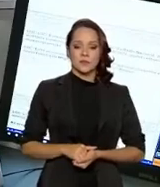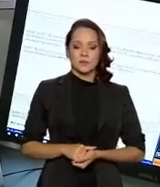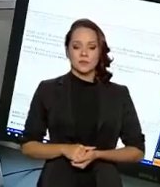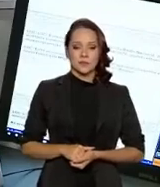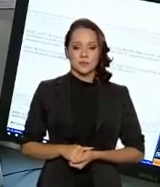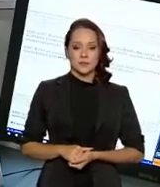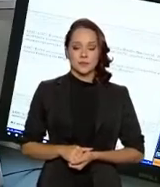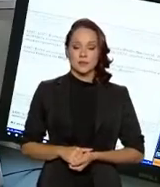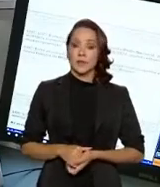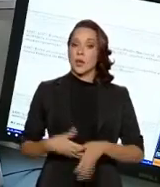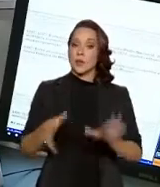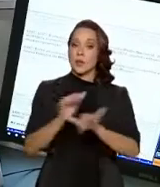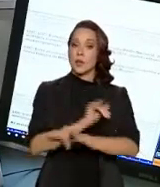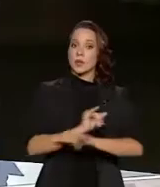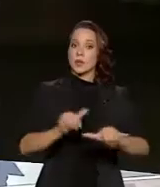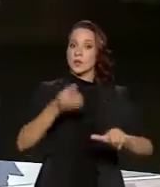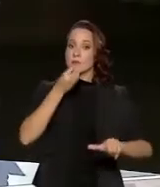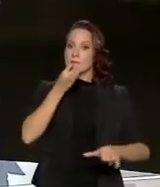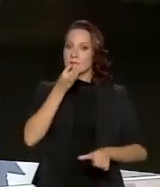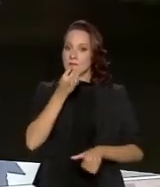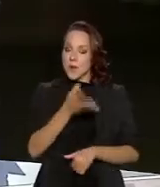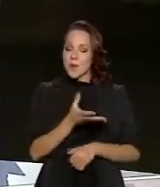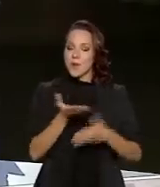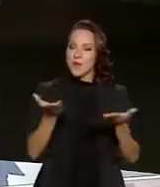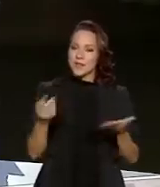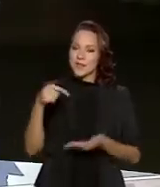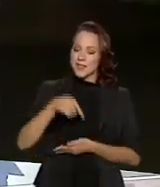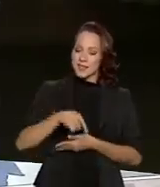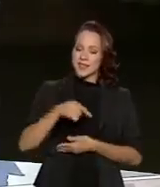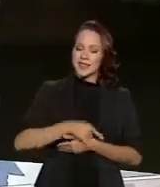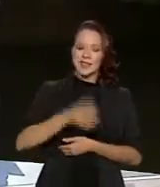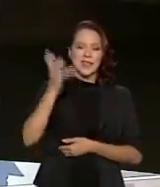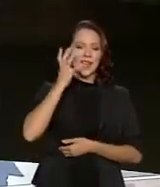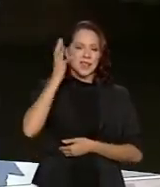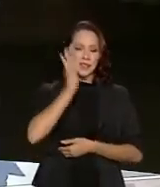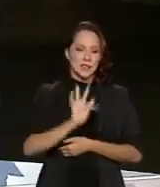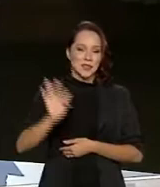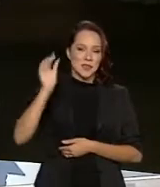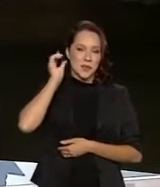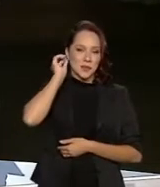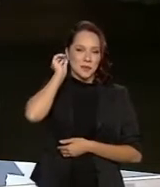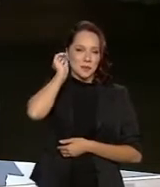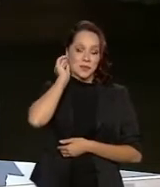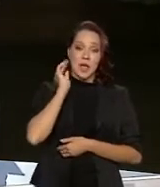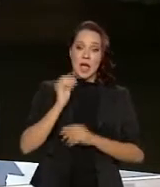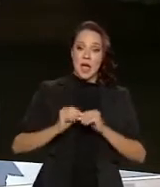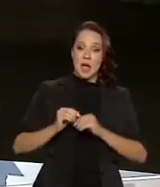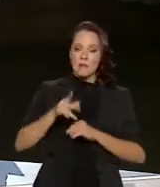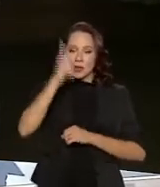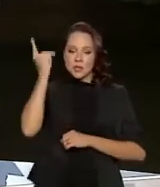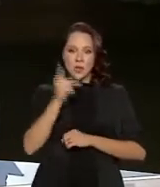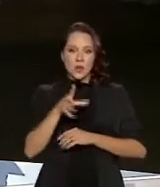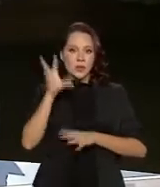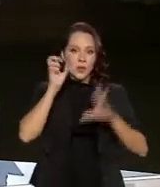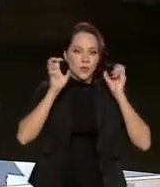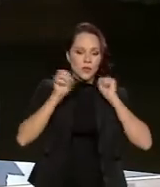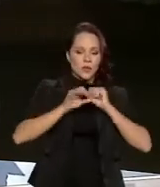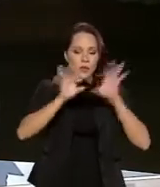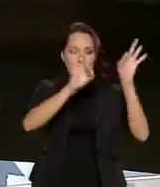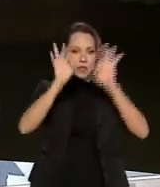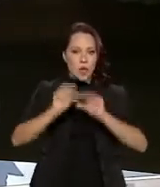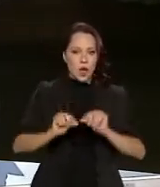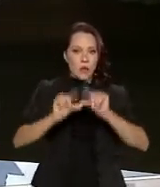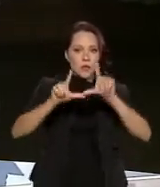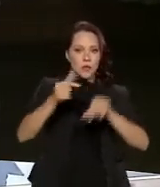eu vi uma notícia boa vem aqui da nossa Rádio Nacional ausência aumentou em 23 por